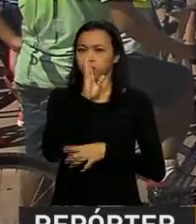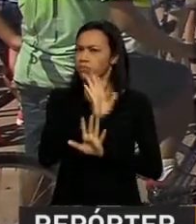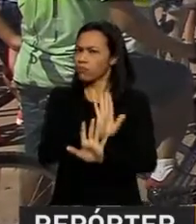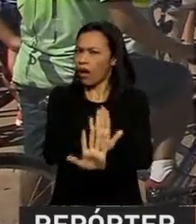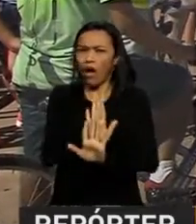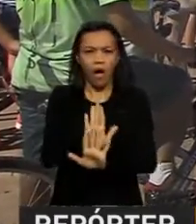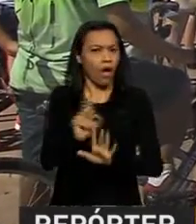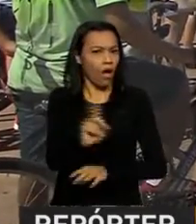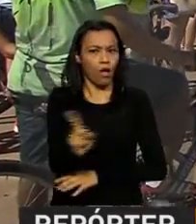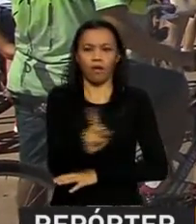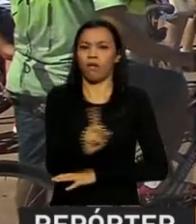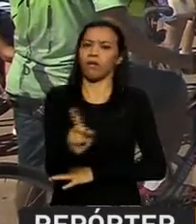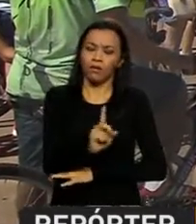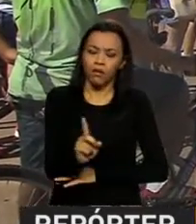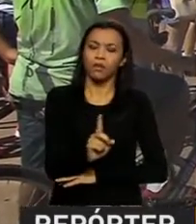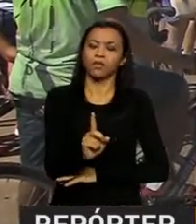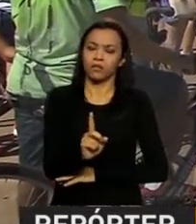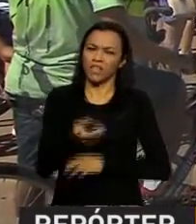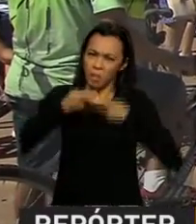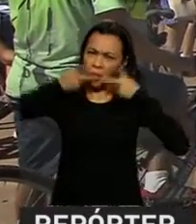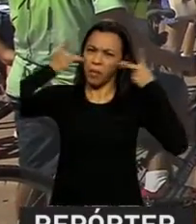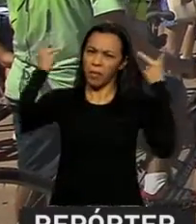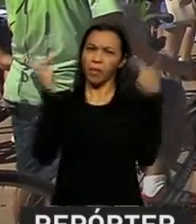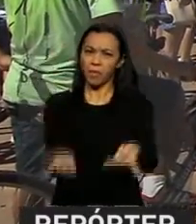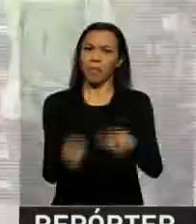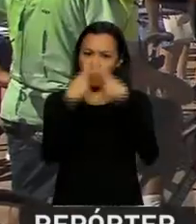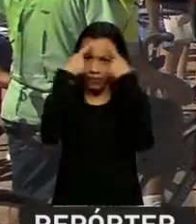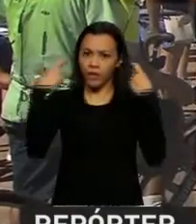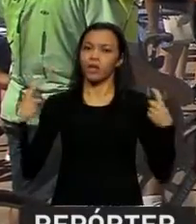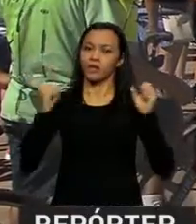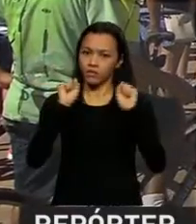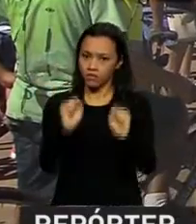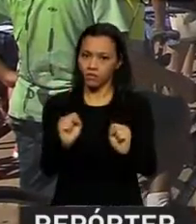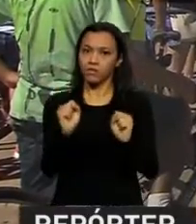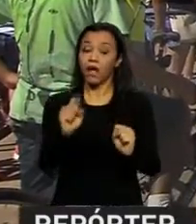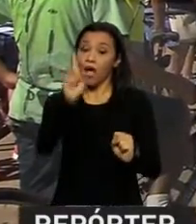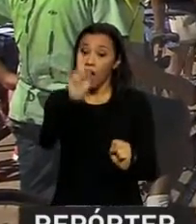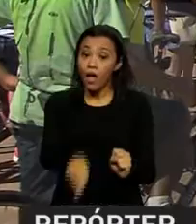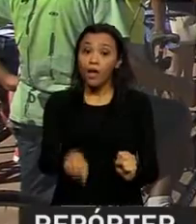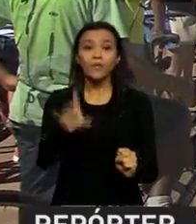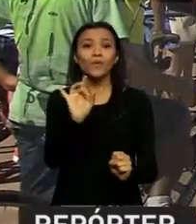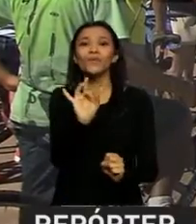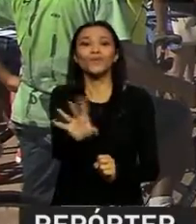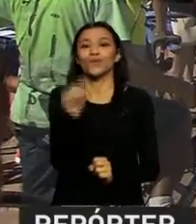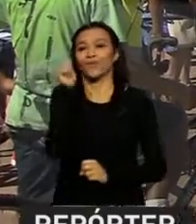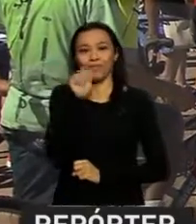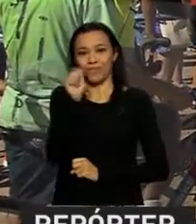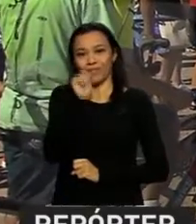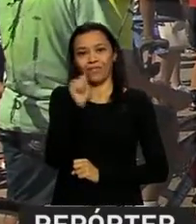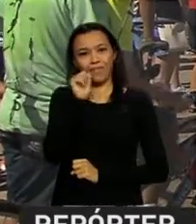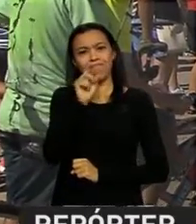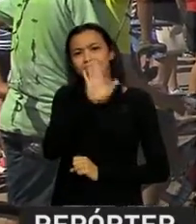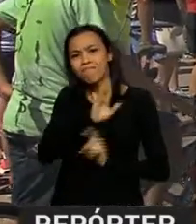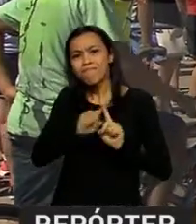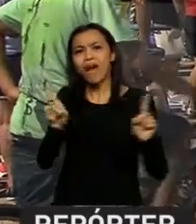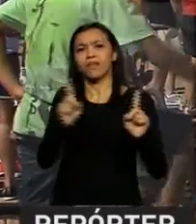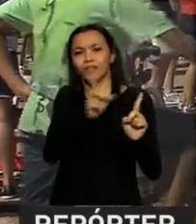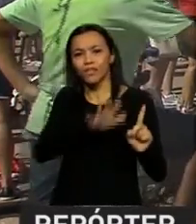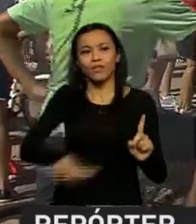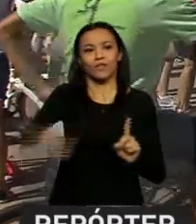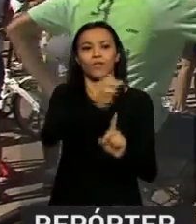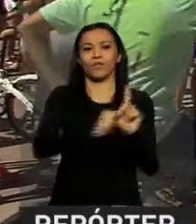se calar e denunciar as violências. É um exercício que é não só da mulher, mas é de toda a